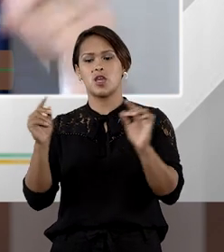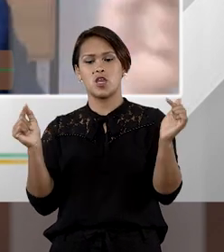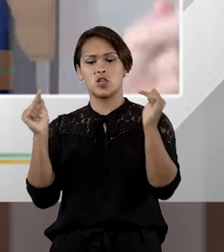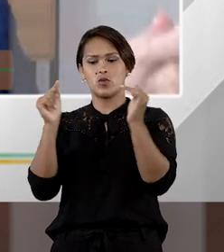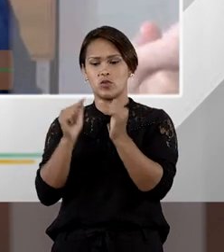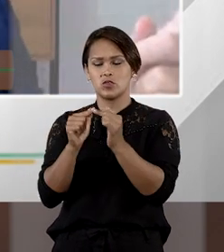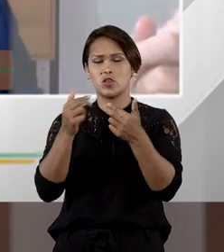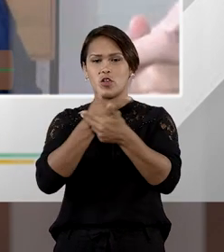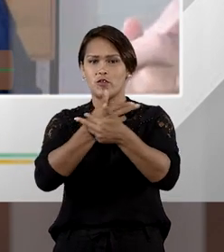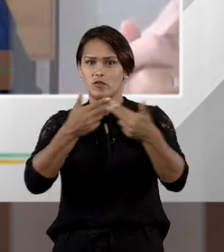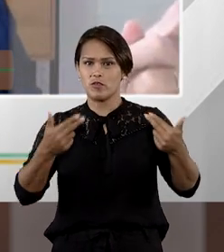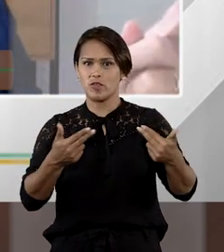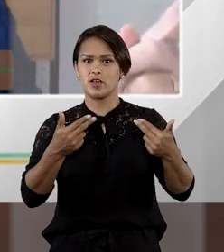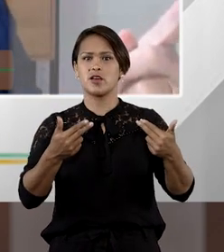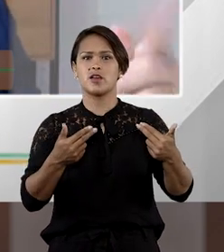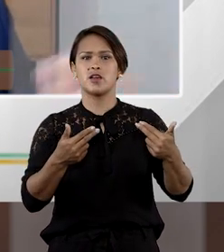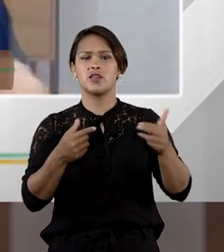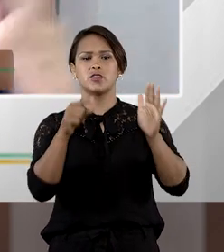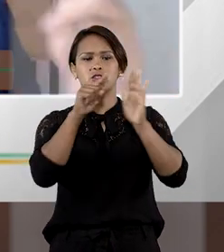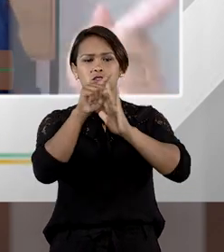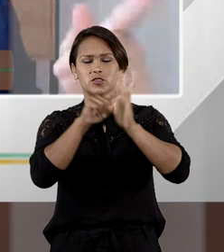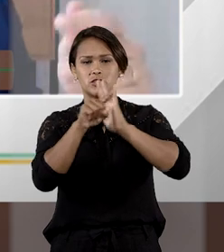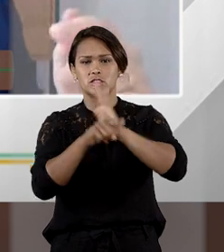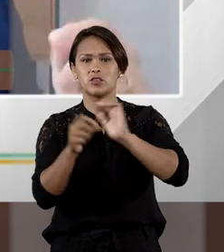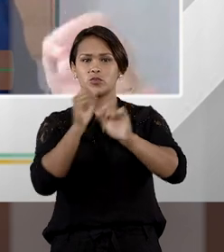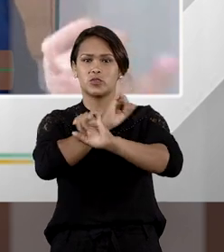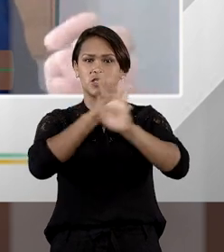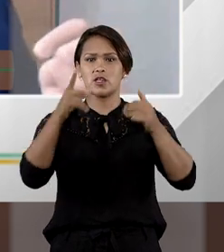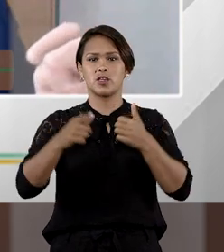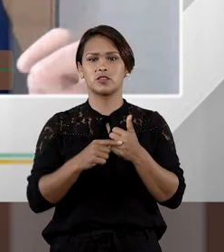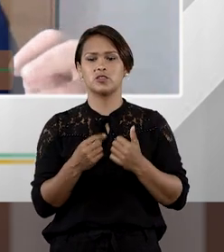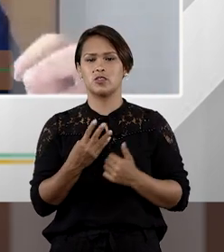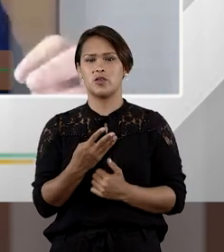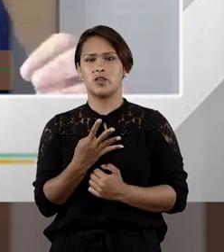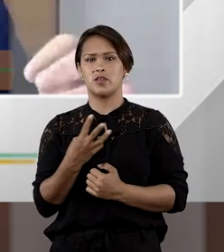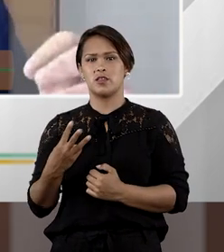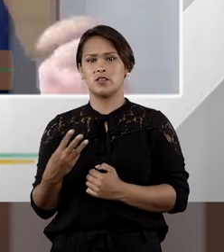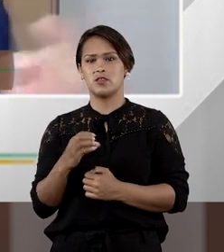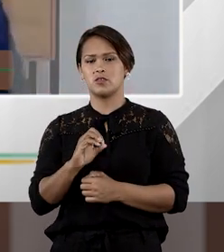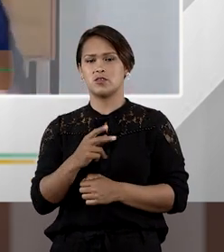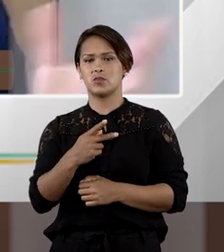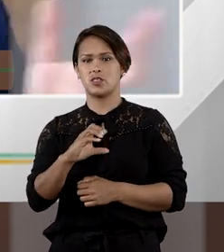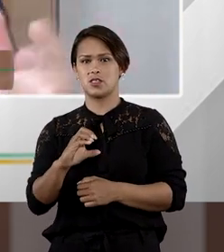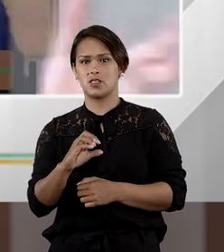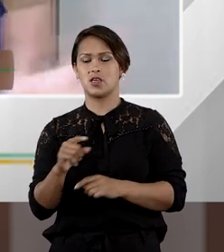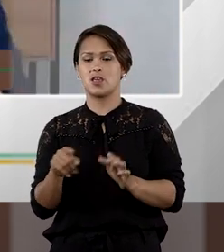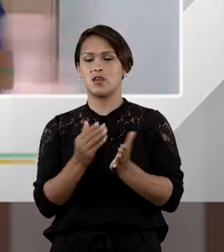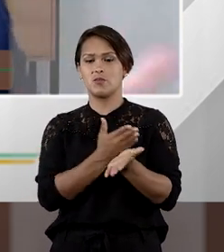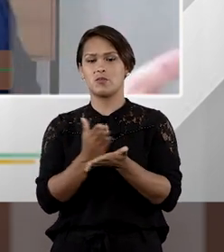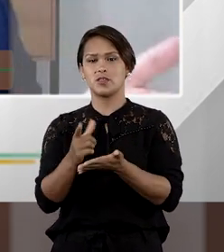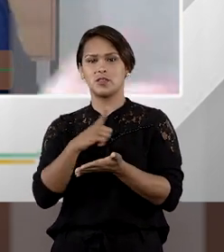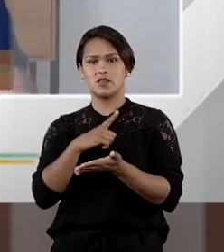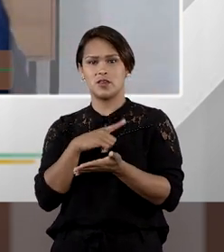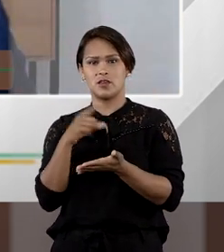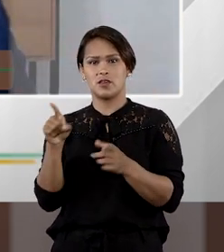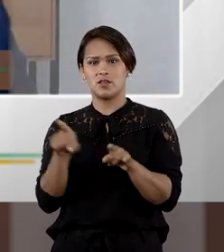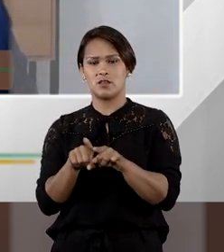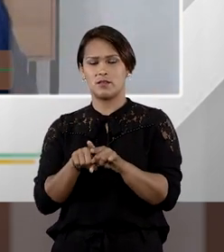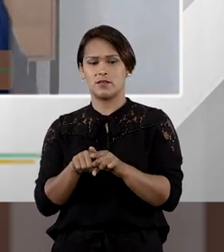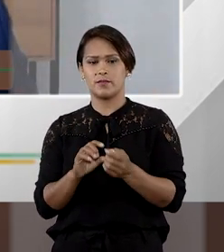uma série de questões, de esclarecimentos sobre o artigo 43 do CDC. Porque aí nós passamos a ter também